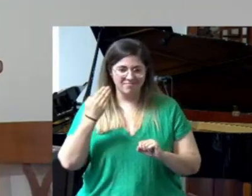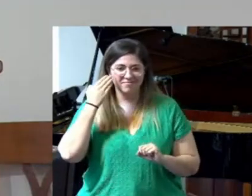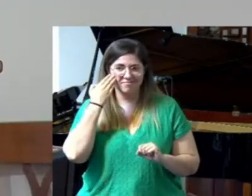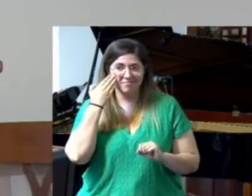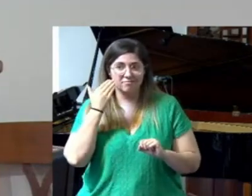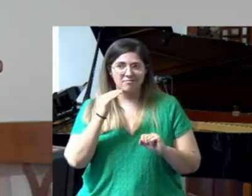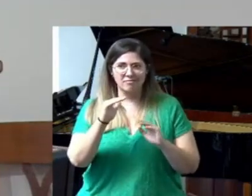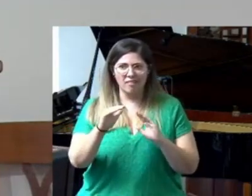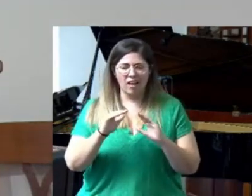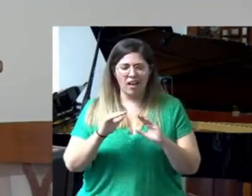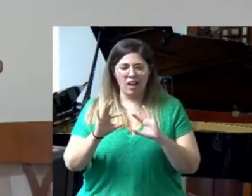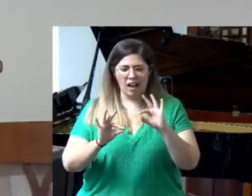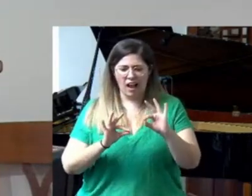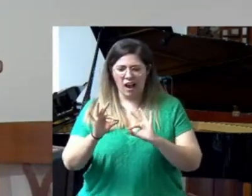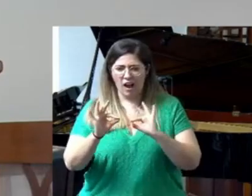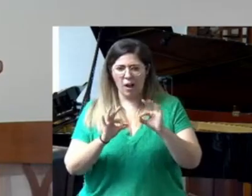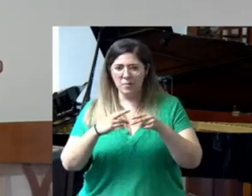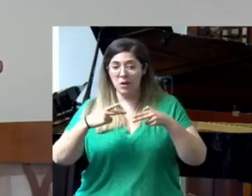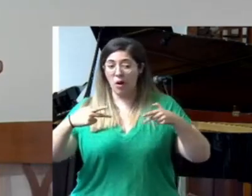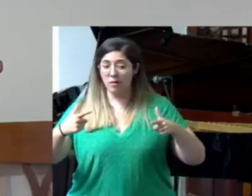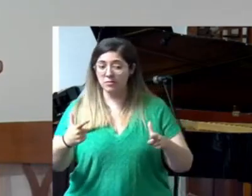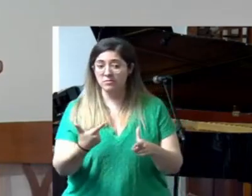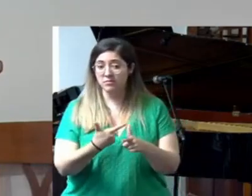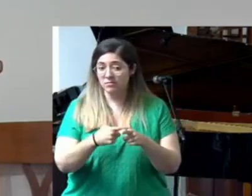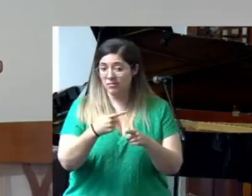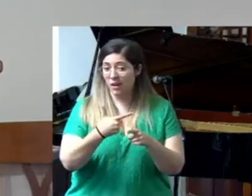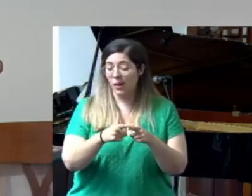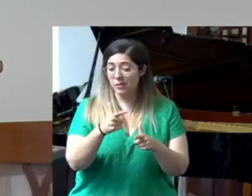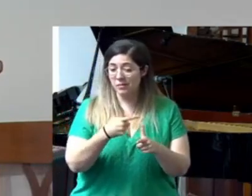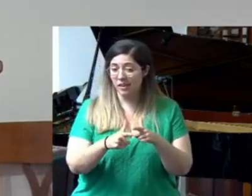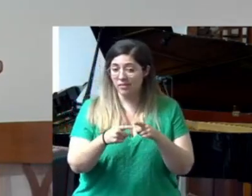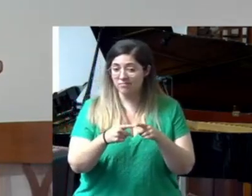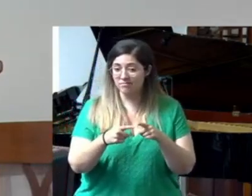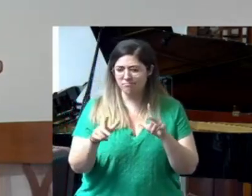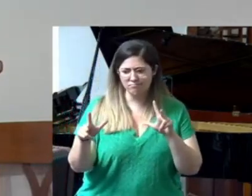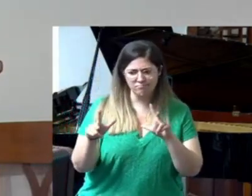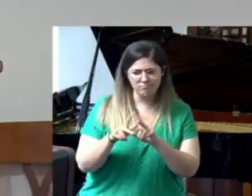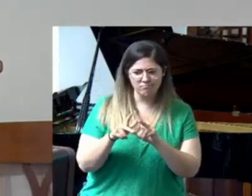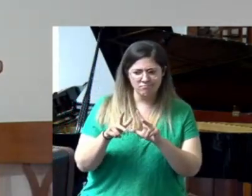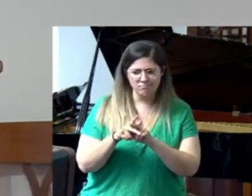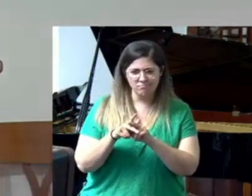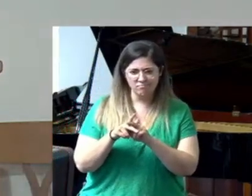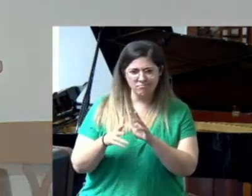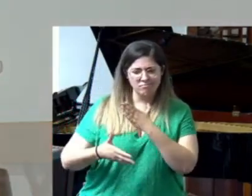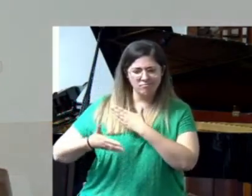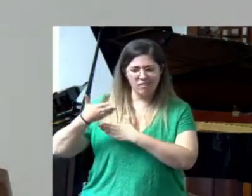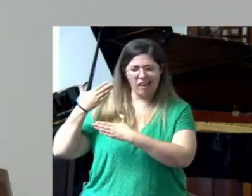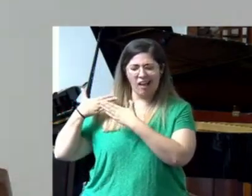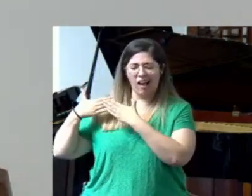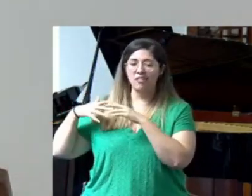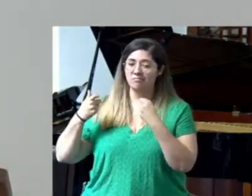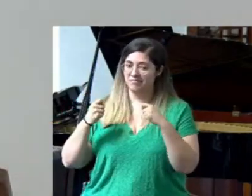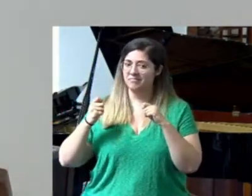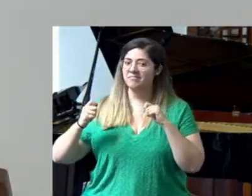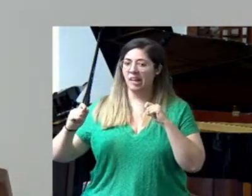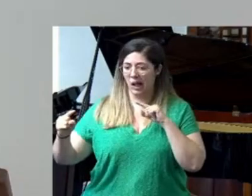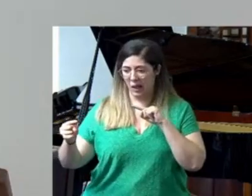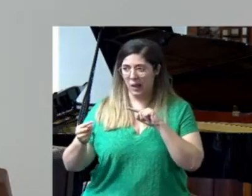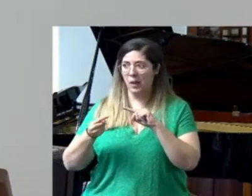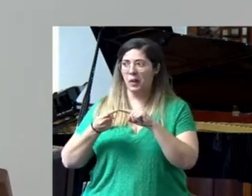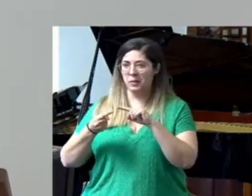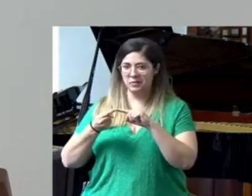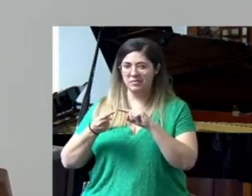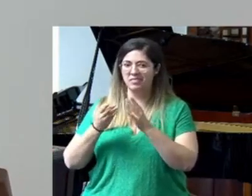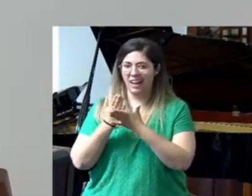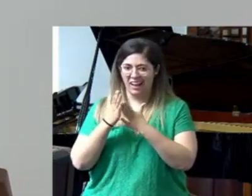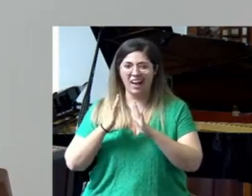coisas para resolver no passado? Resolve. Tem coisas que você quer viver para frente? Tem que ser com aquele que conhece a sua vida